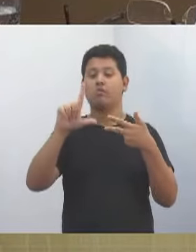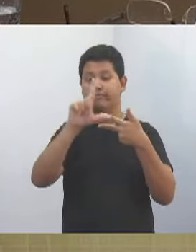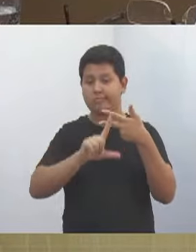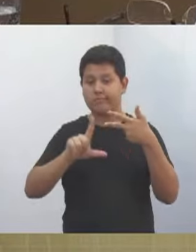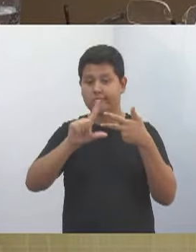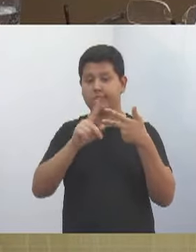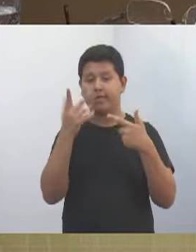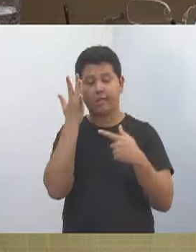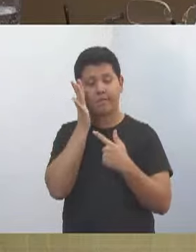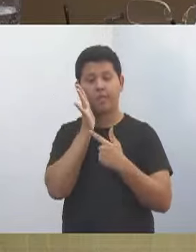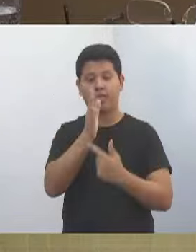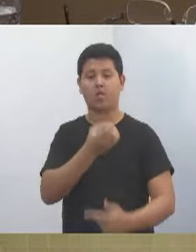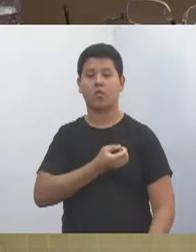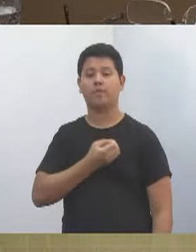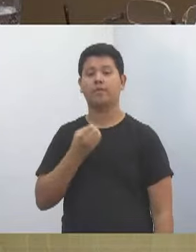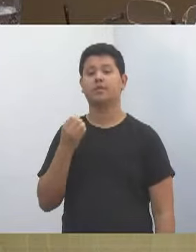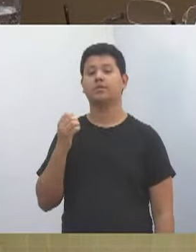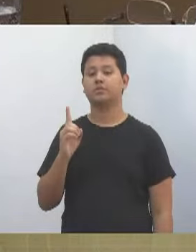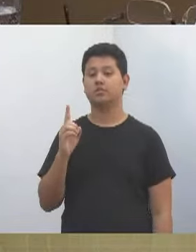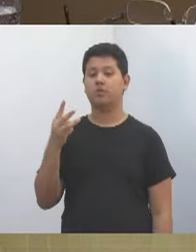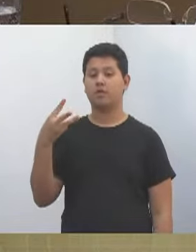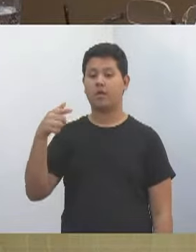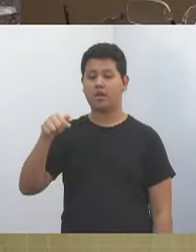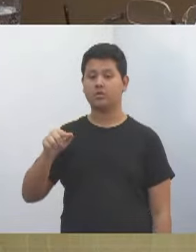jurídico número